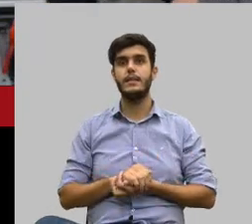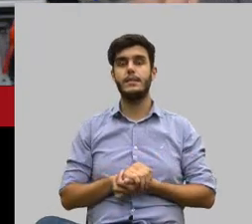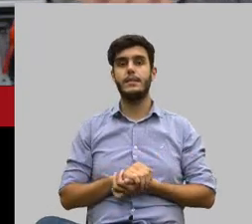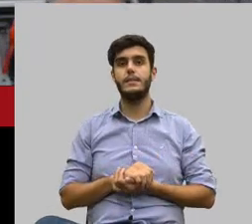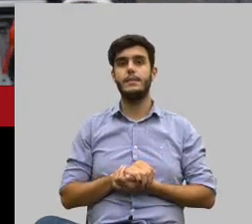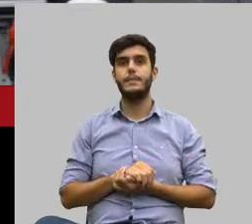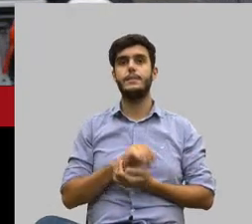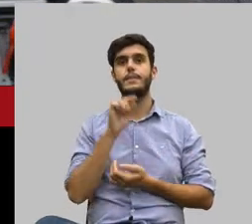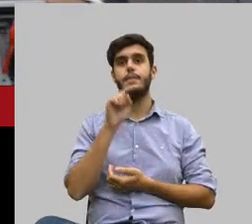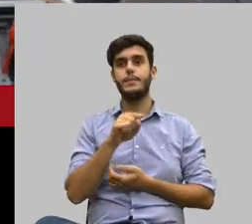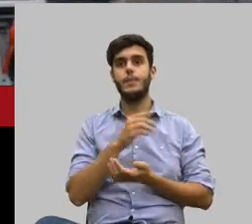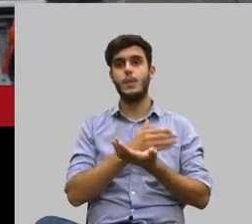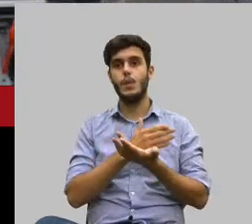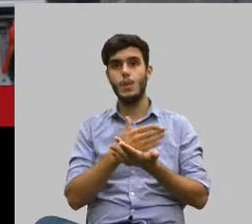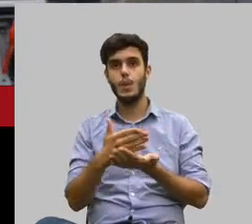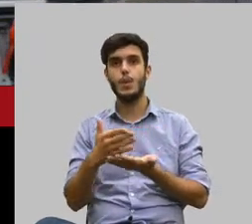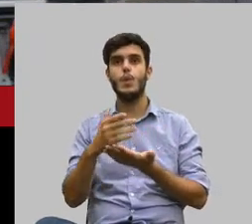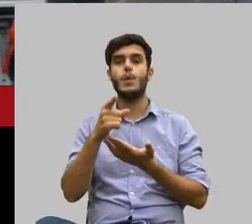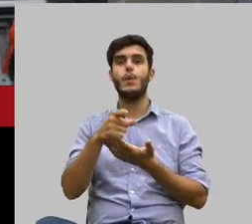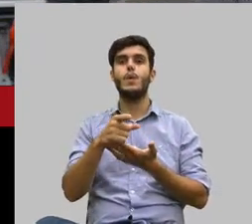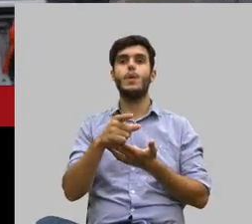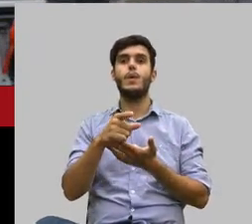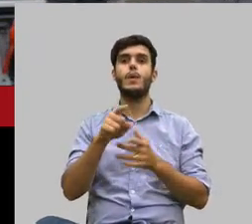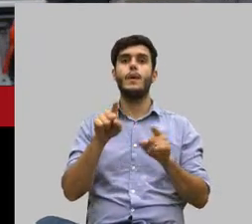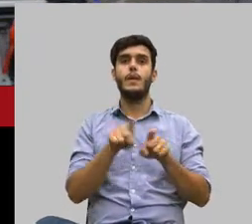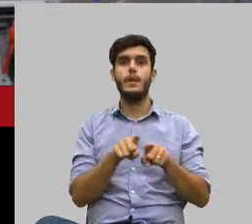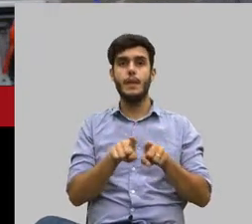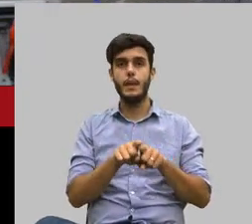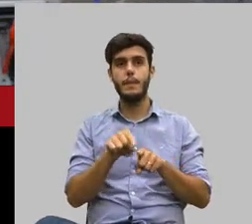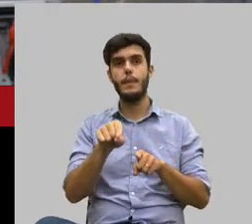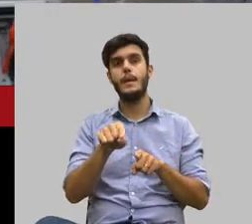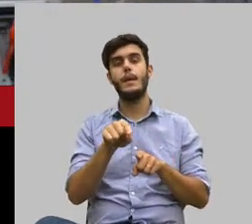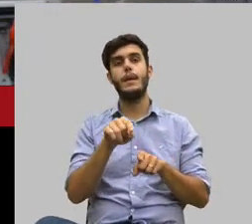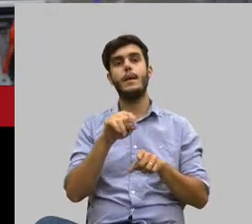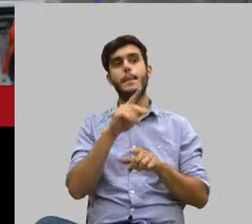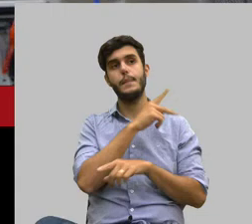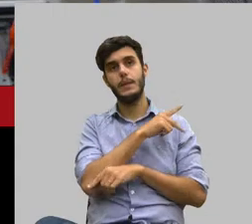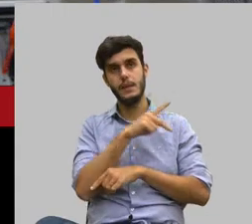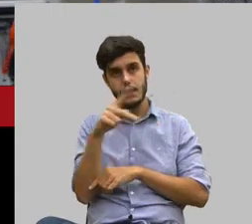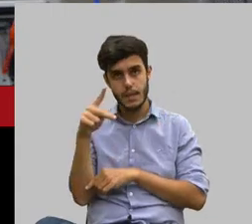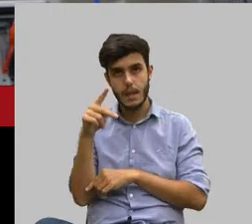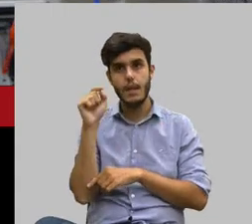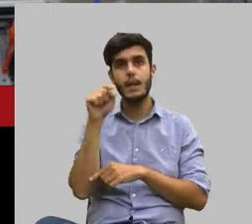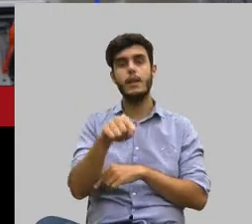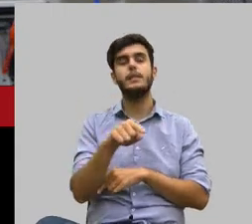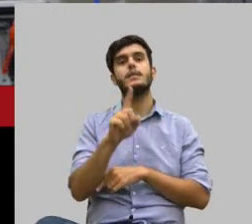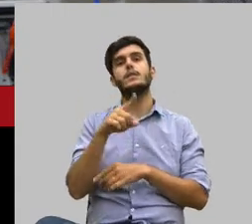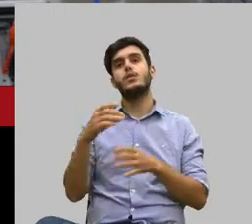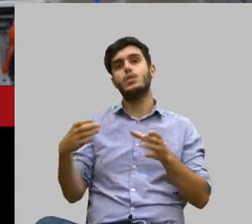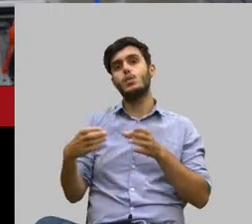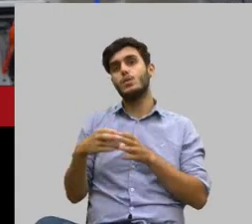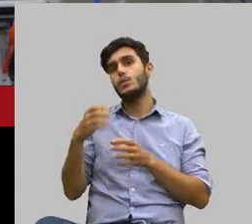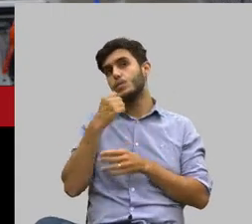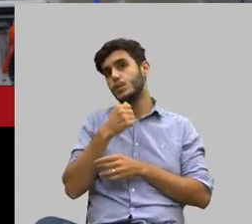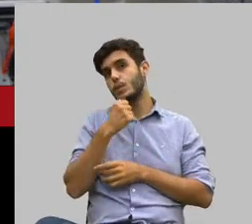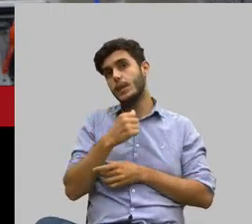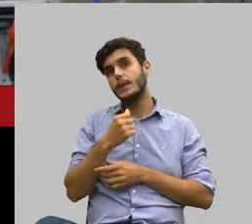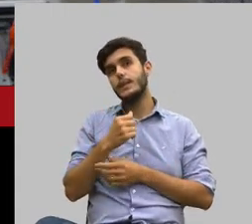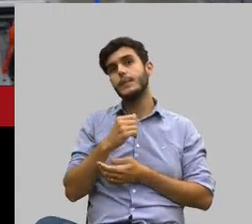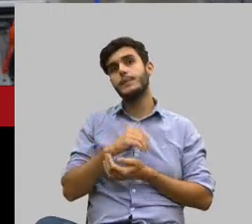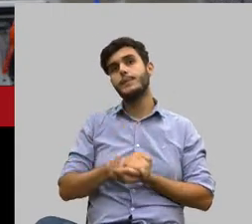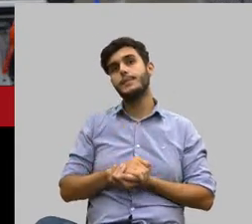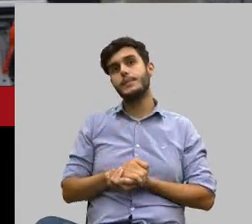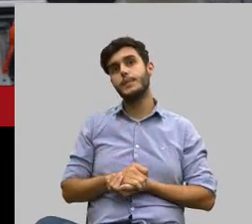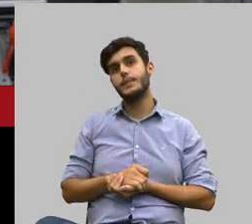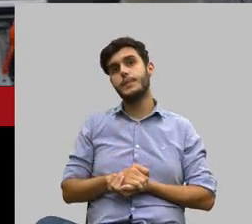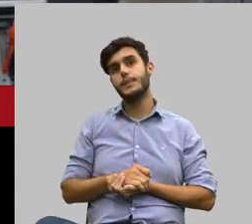uma iniciativa ada e liderada pela nossa presidenta da comissão de mulheres aqui da casa eh